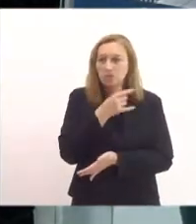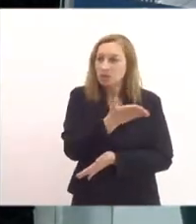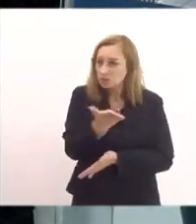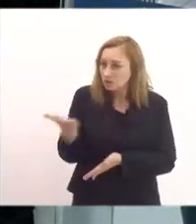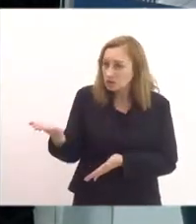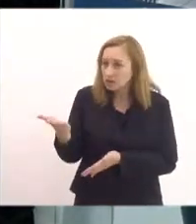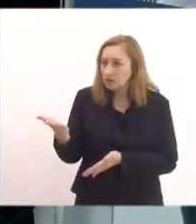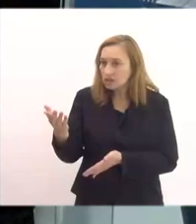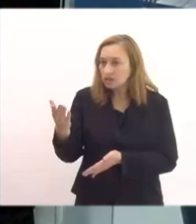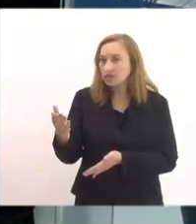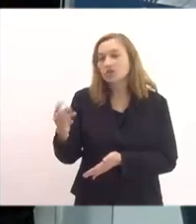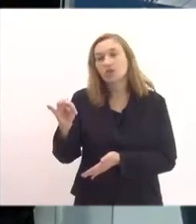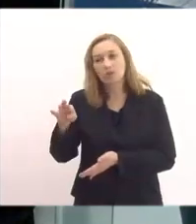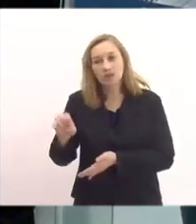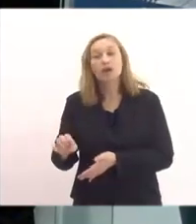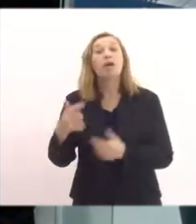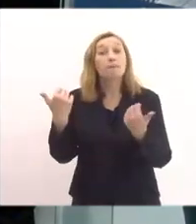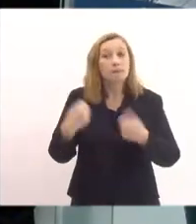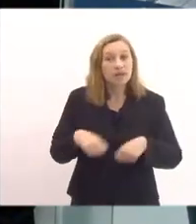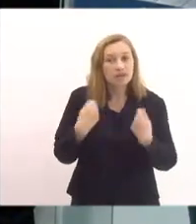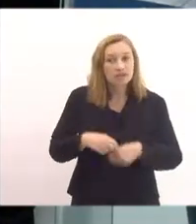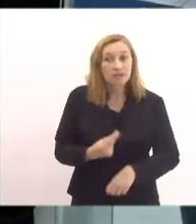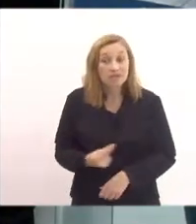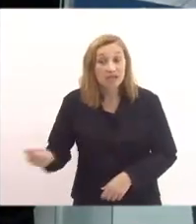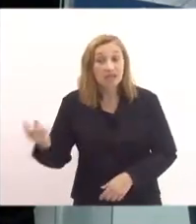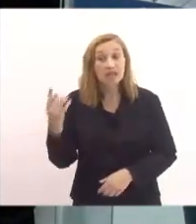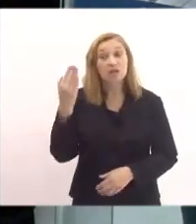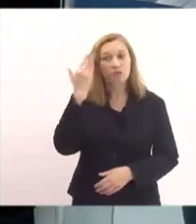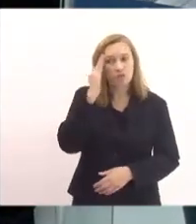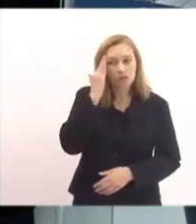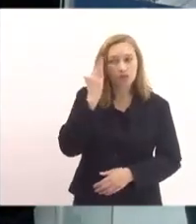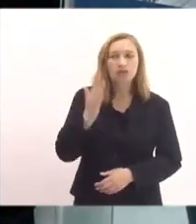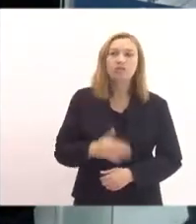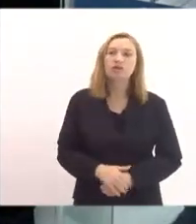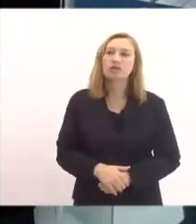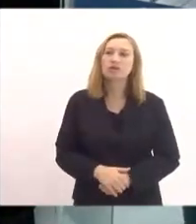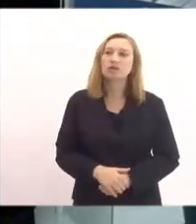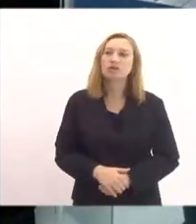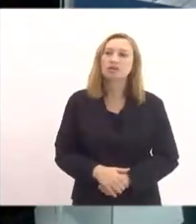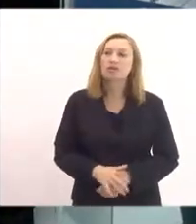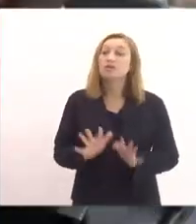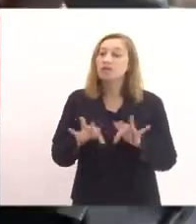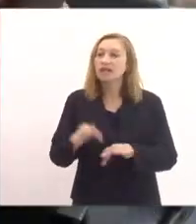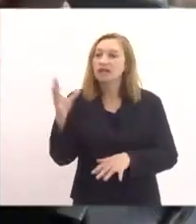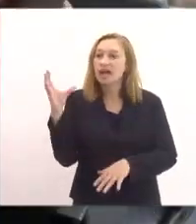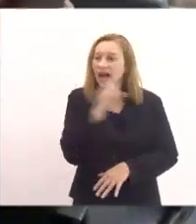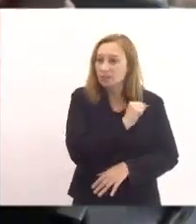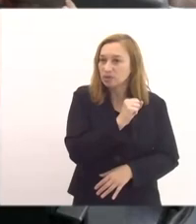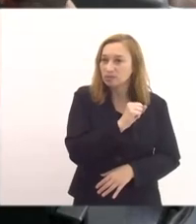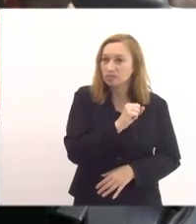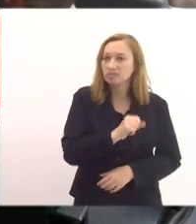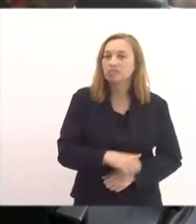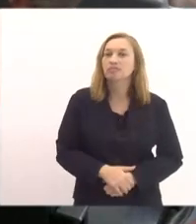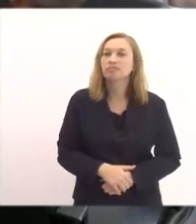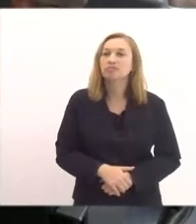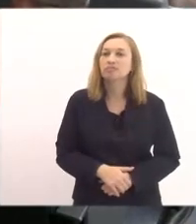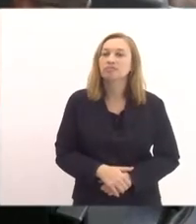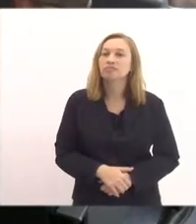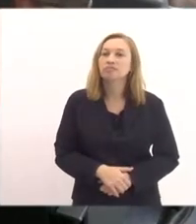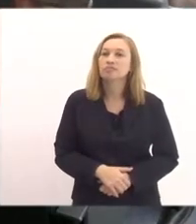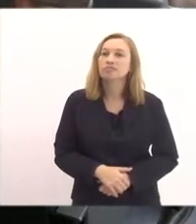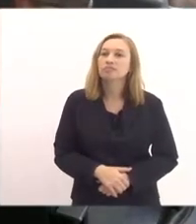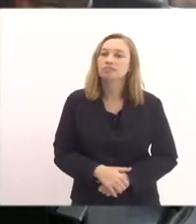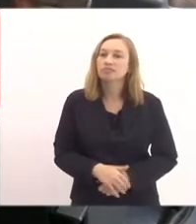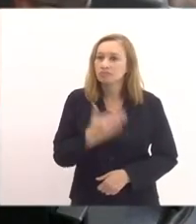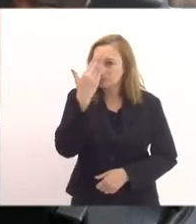senhores comandantes. Precisamos sair daqui com esse raciocínio. Pegar a tua fala e vou encerrar com a seguinte questão aqui. Obrigado.